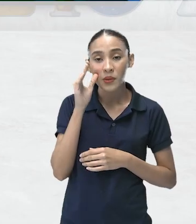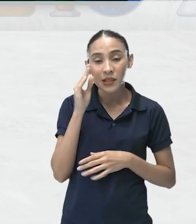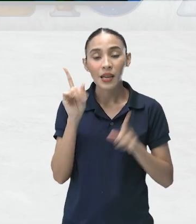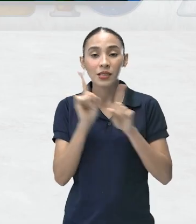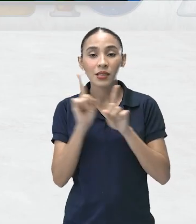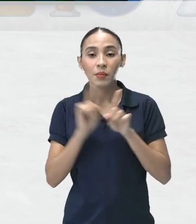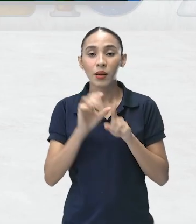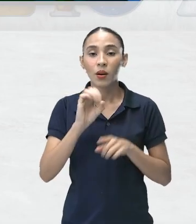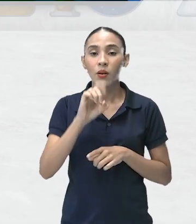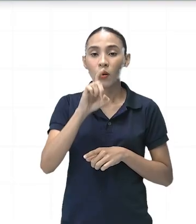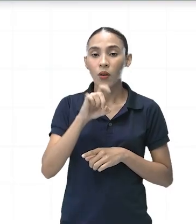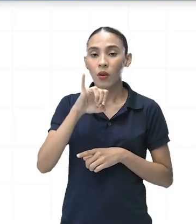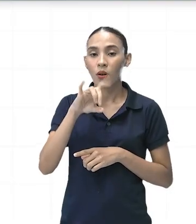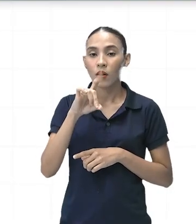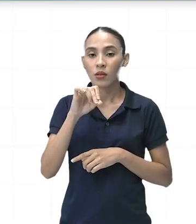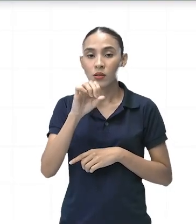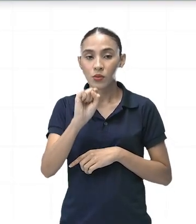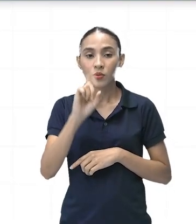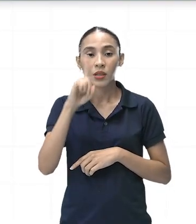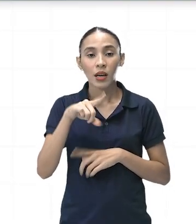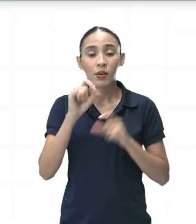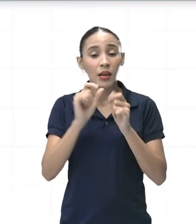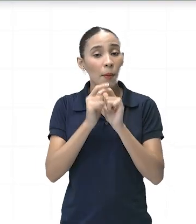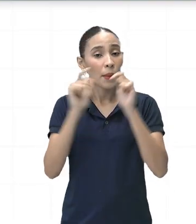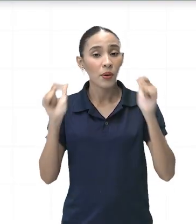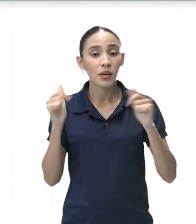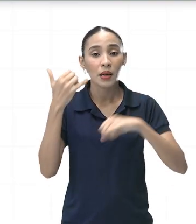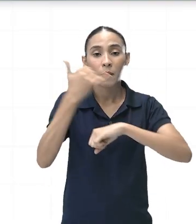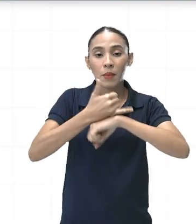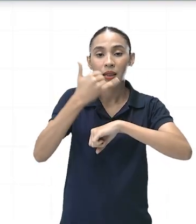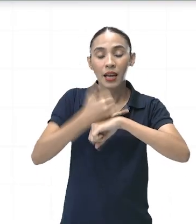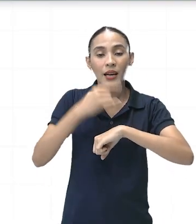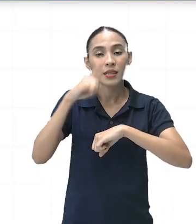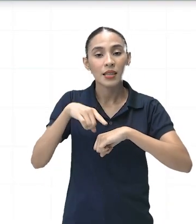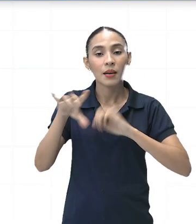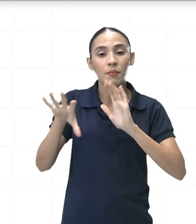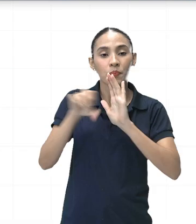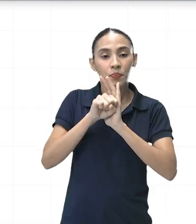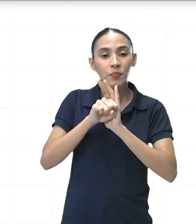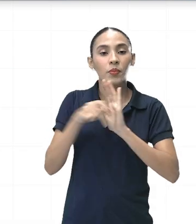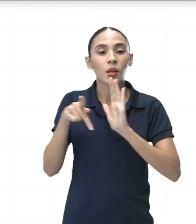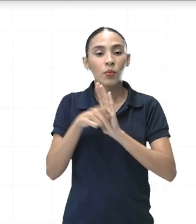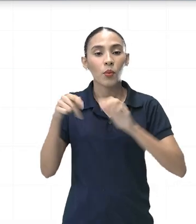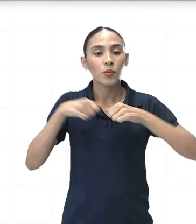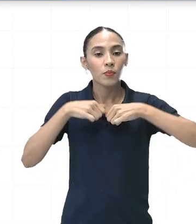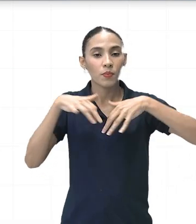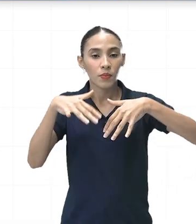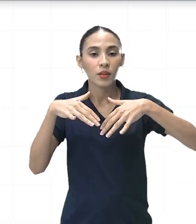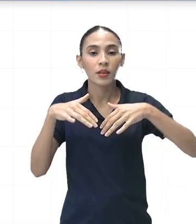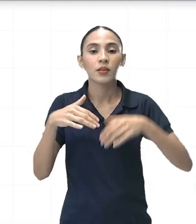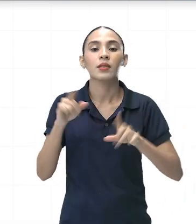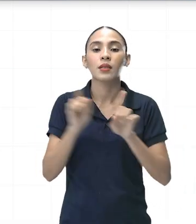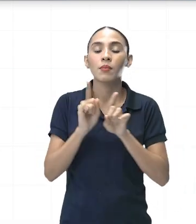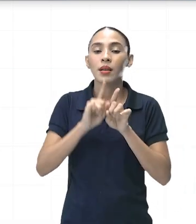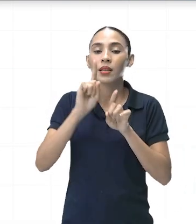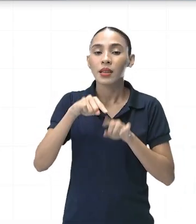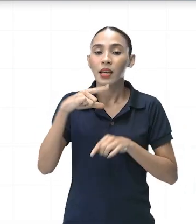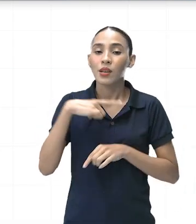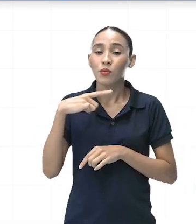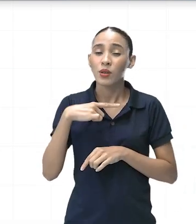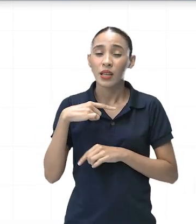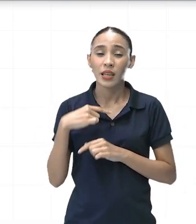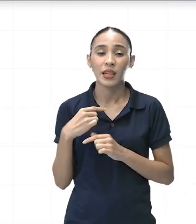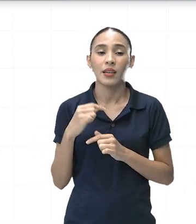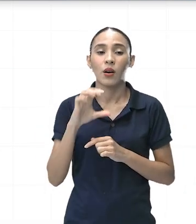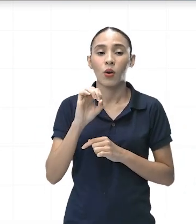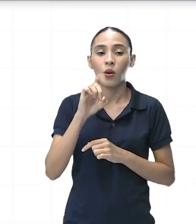sobre os óxidos são que a maioria dos metais é extraída de minérios, e os quais são ricos em